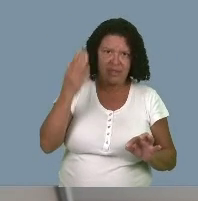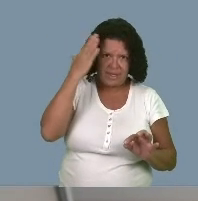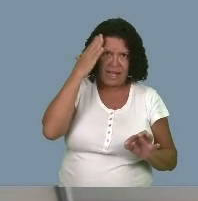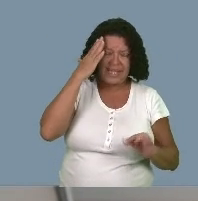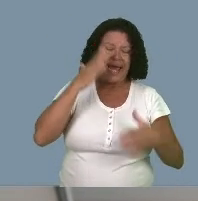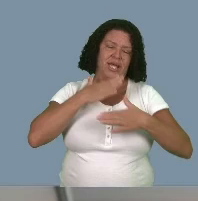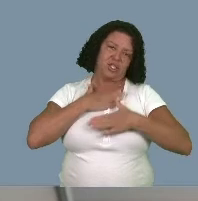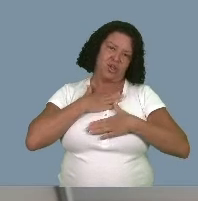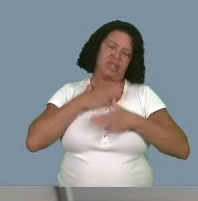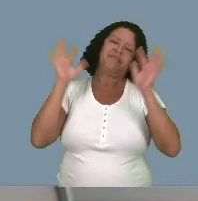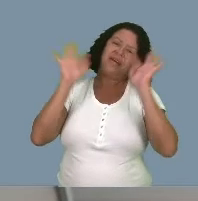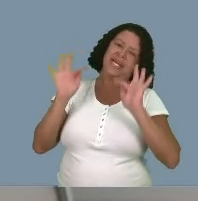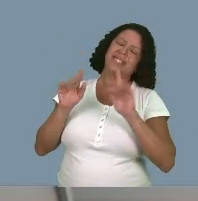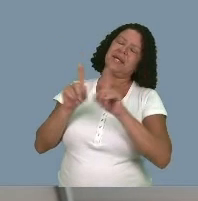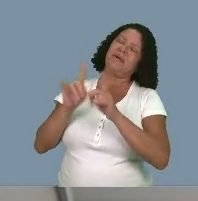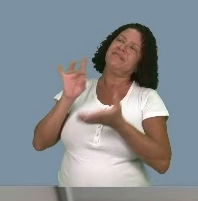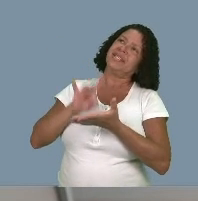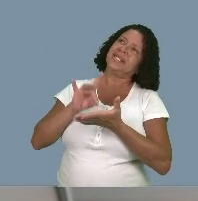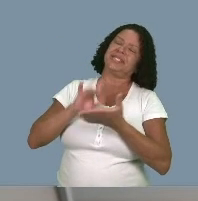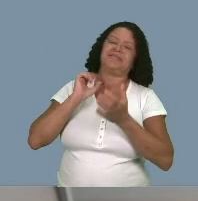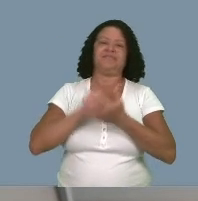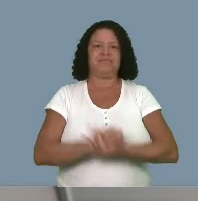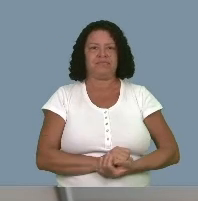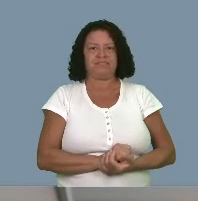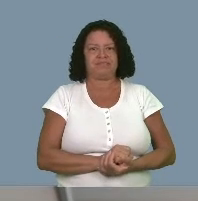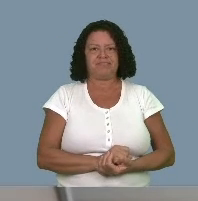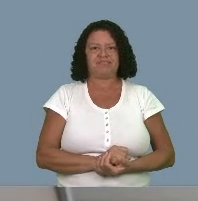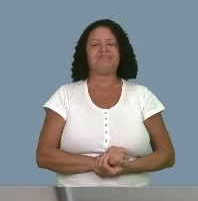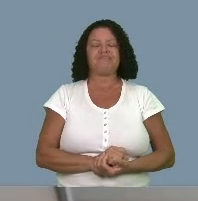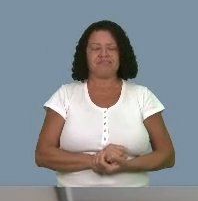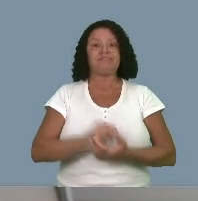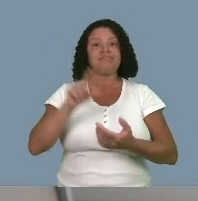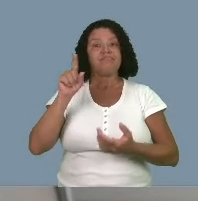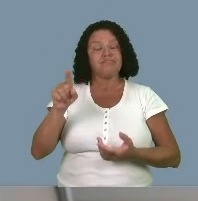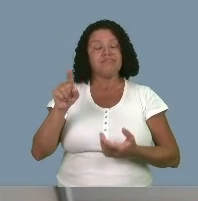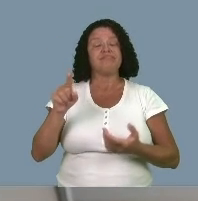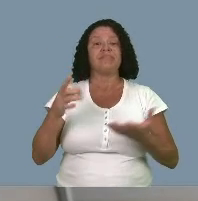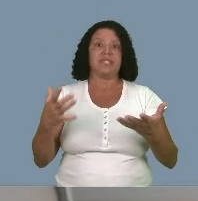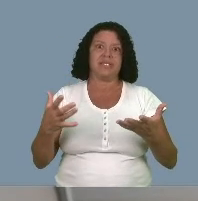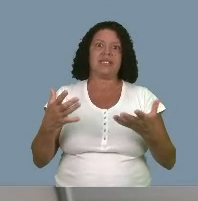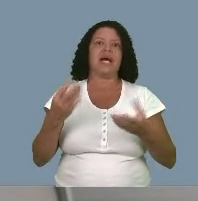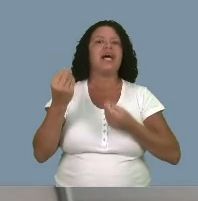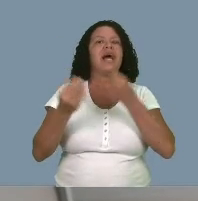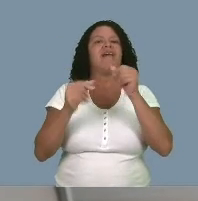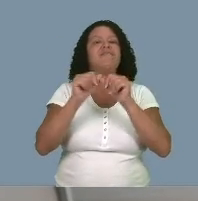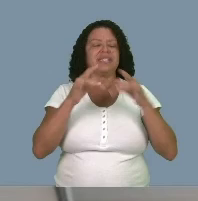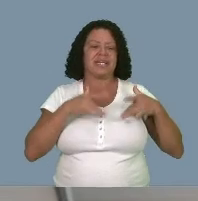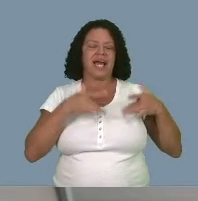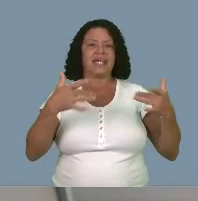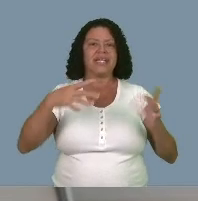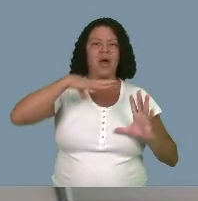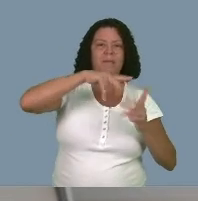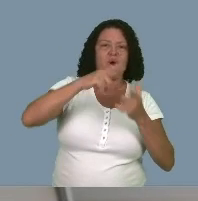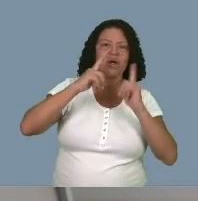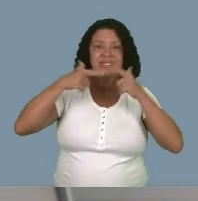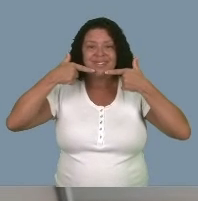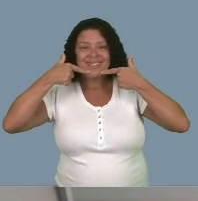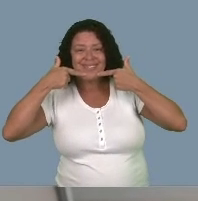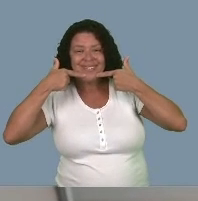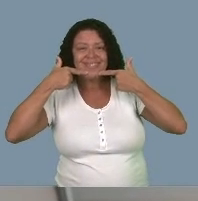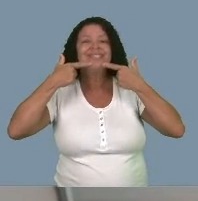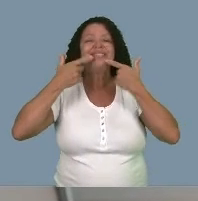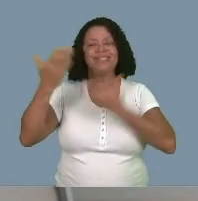nossa felicidade verdadeira. Ela está na caridade, né, de fazer o outro sorrir, de fazer o